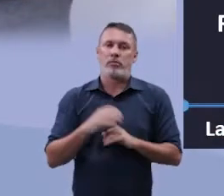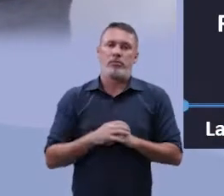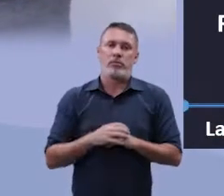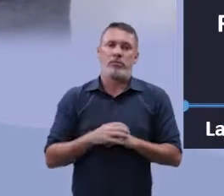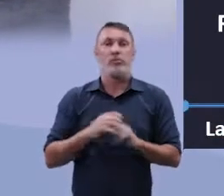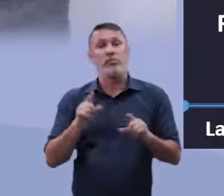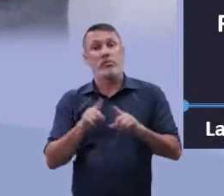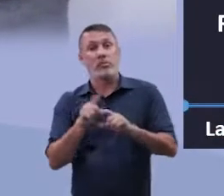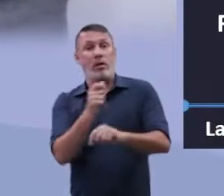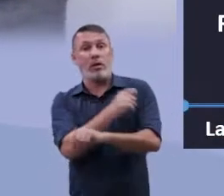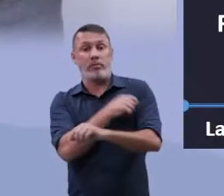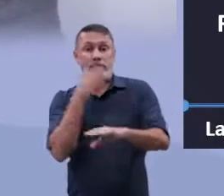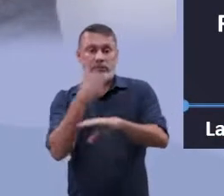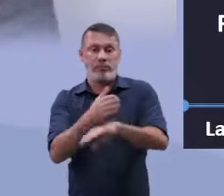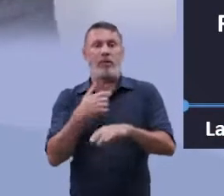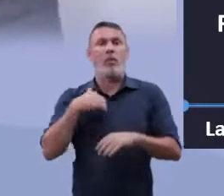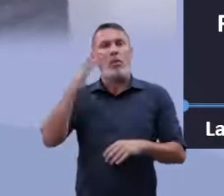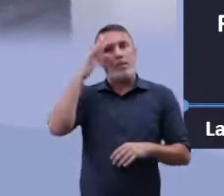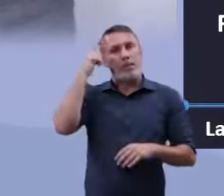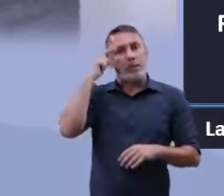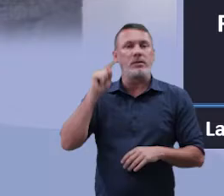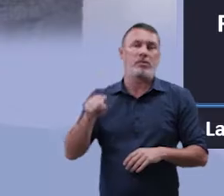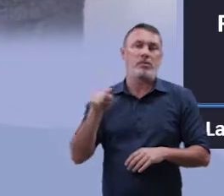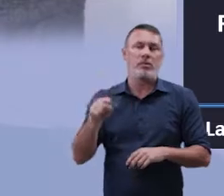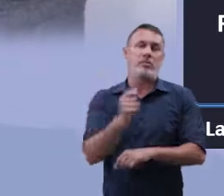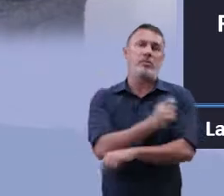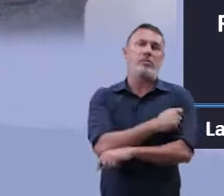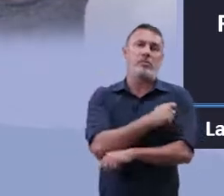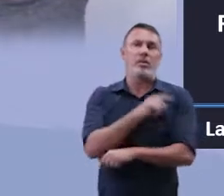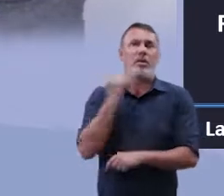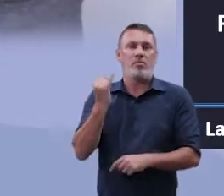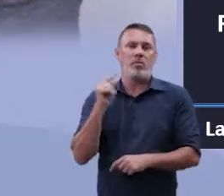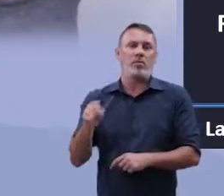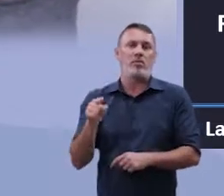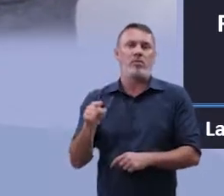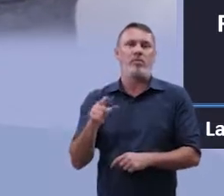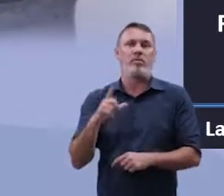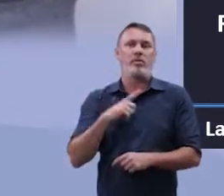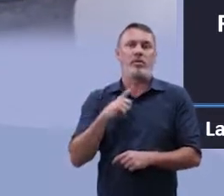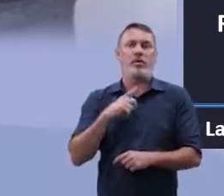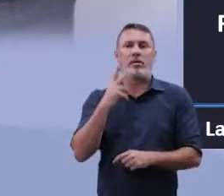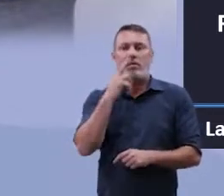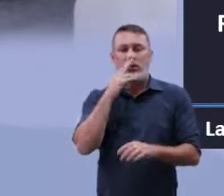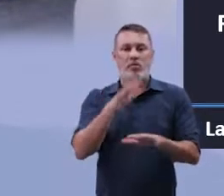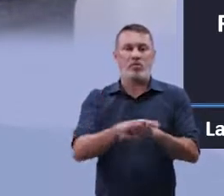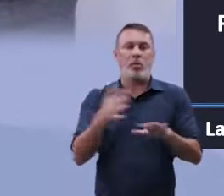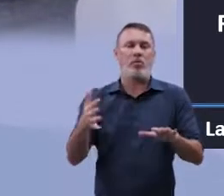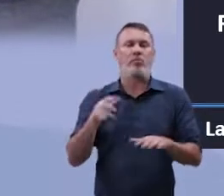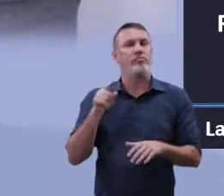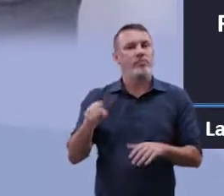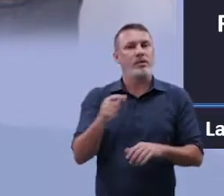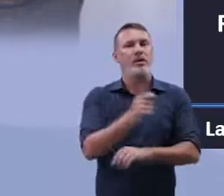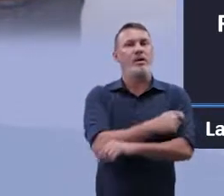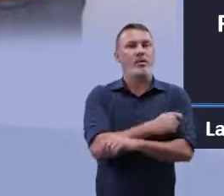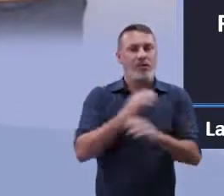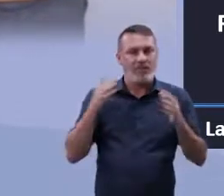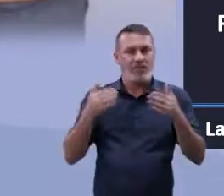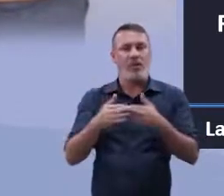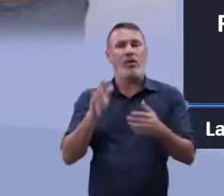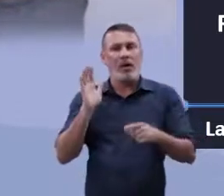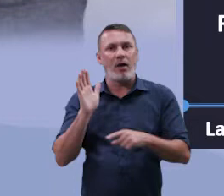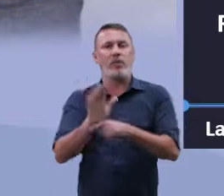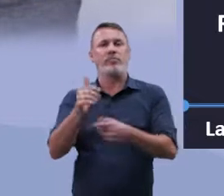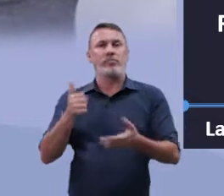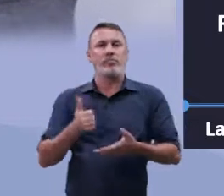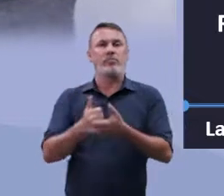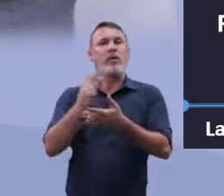que eu preciso pensar. É esses que são talvez os alunos que estão excluídos. É esses que eu preciso colocar, incluir na